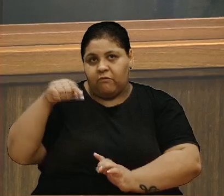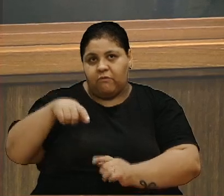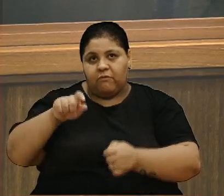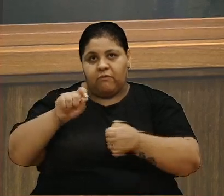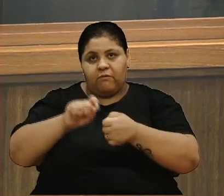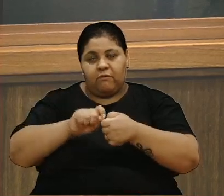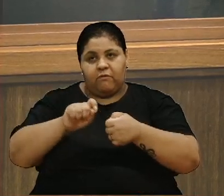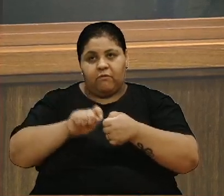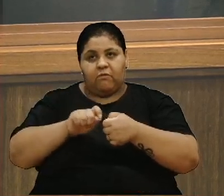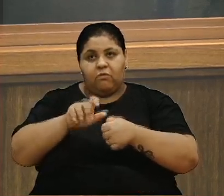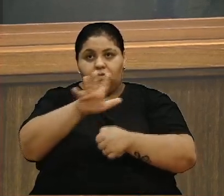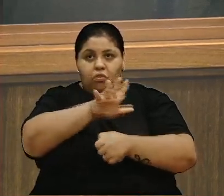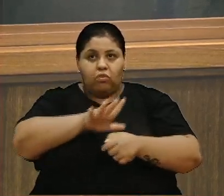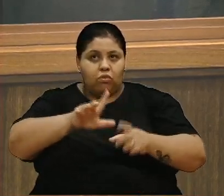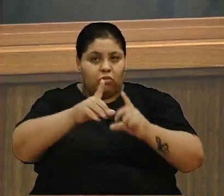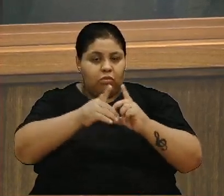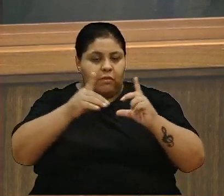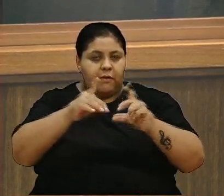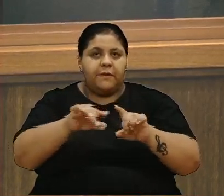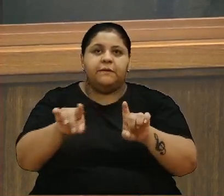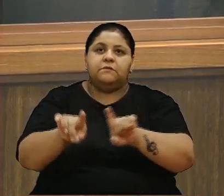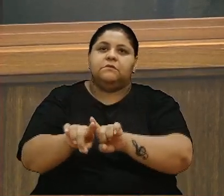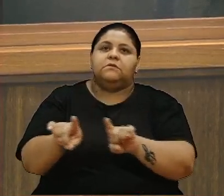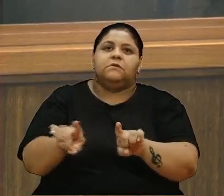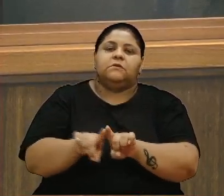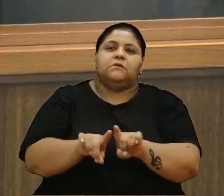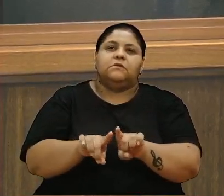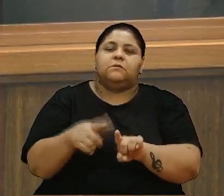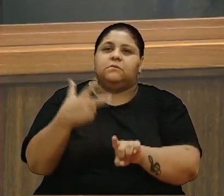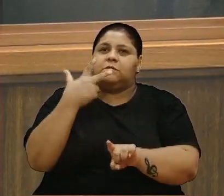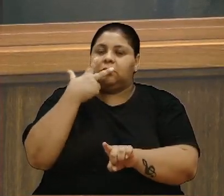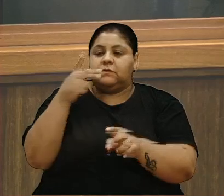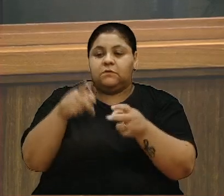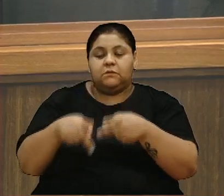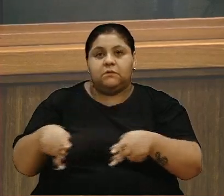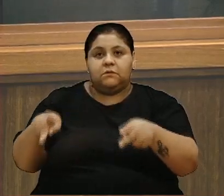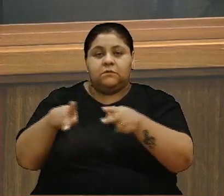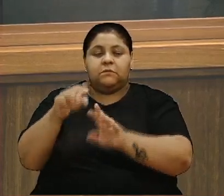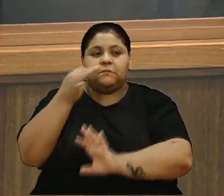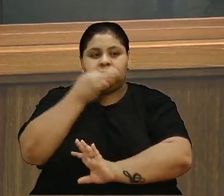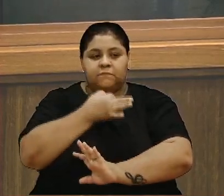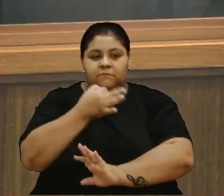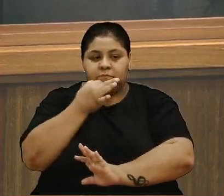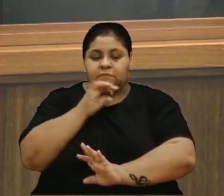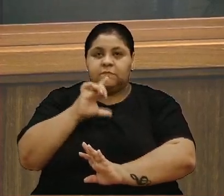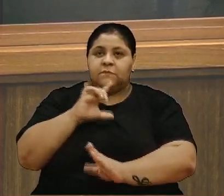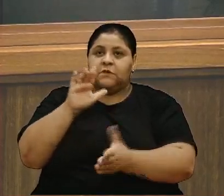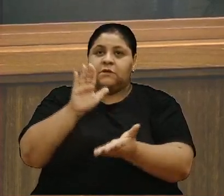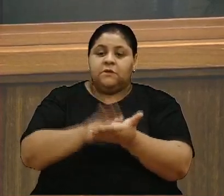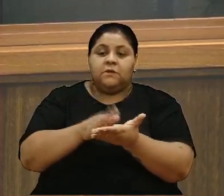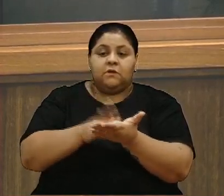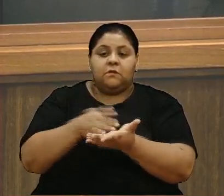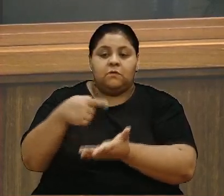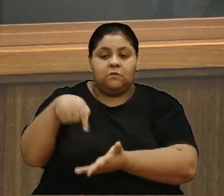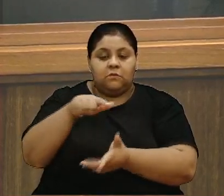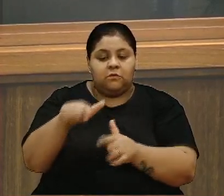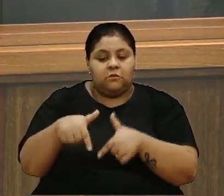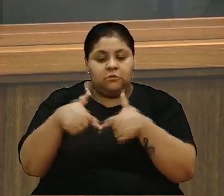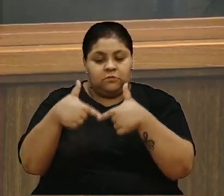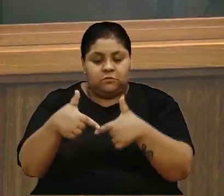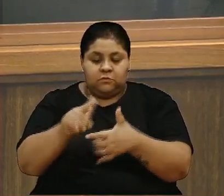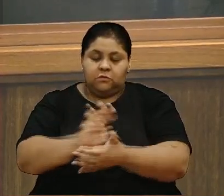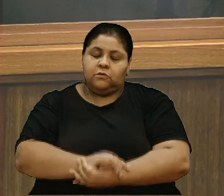regime republicano. E também, assim como a população de Caxias tem que cobrar de nós atitudes